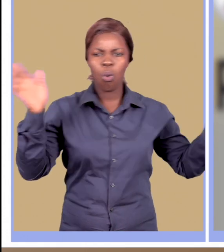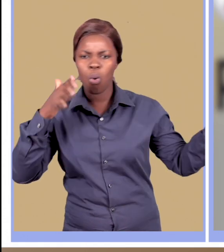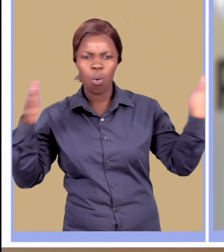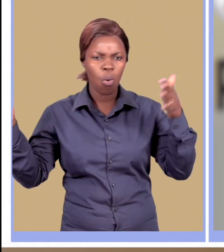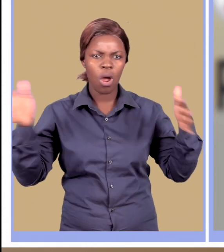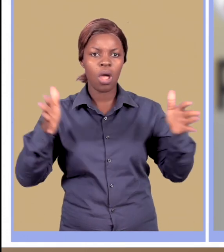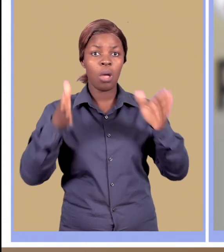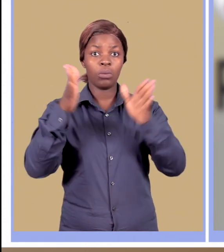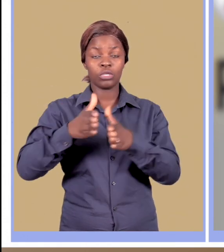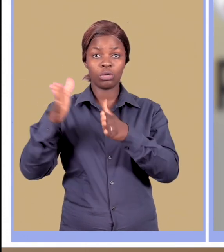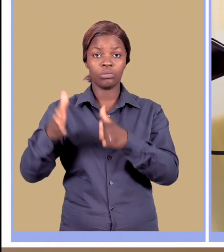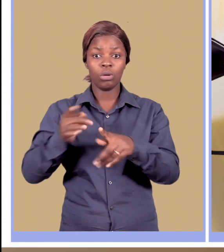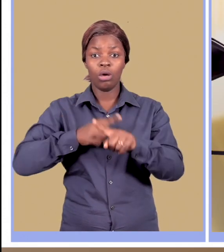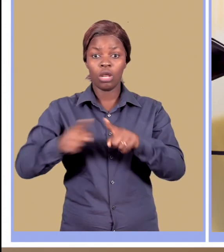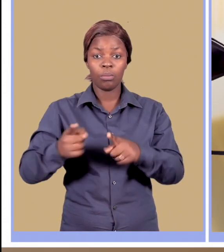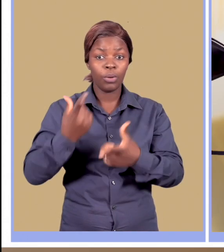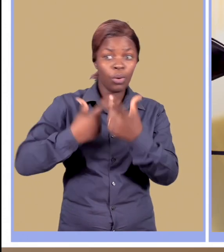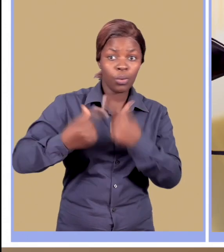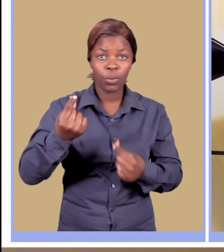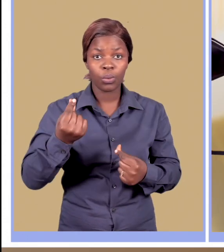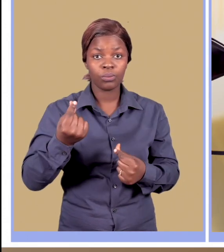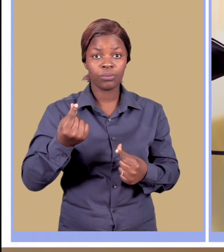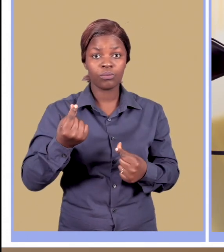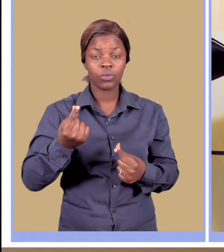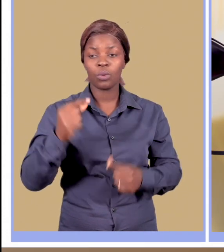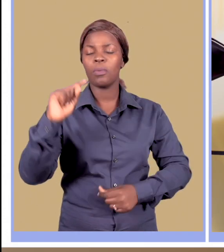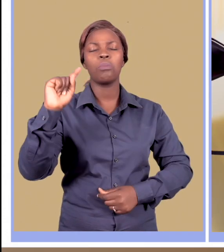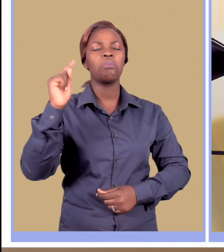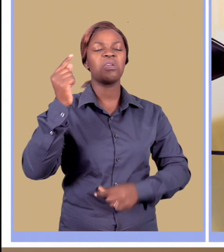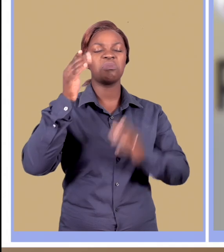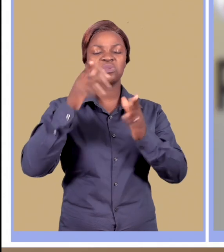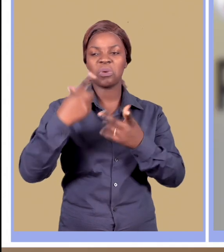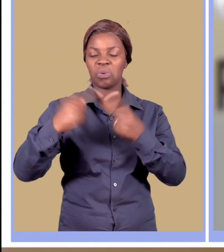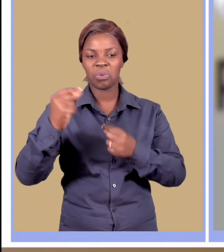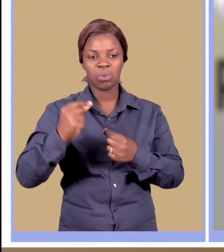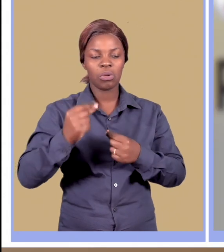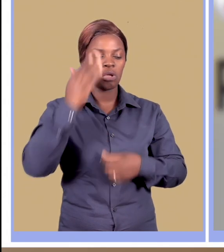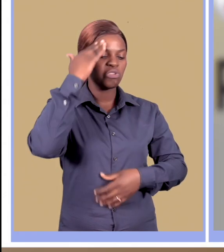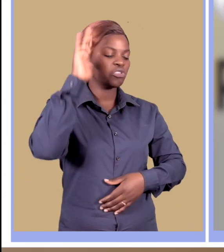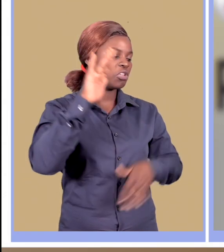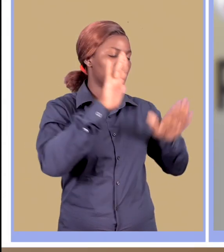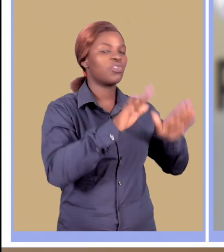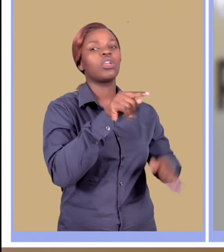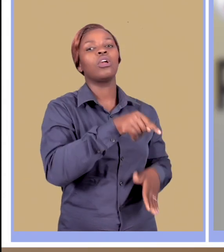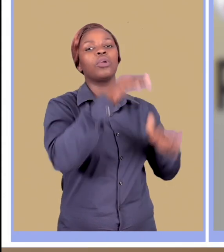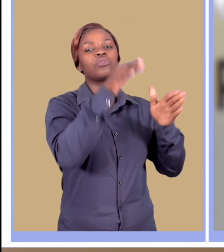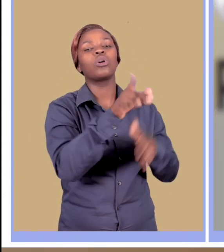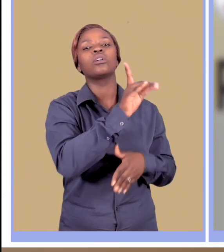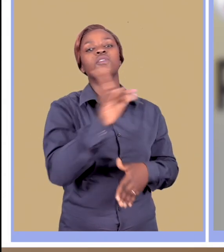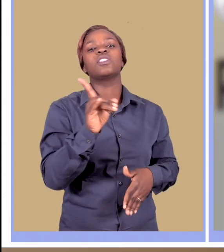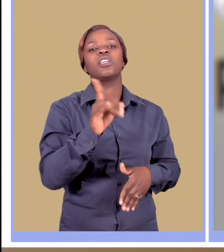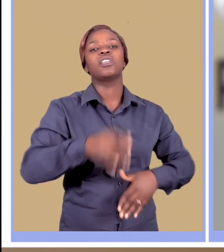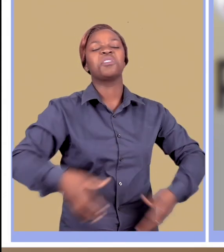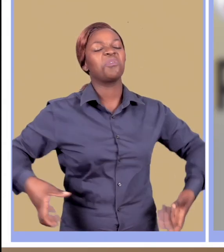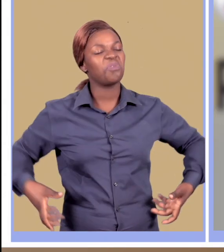as pessoas que conseguem correr são os primeiros que saem do local e esquecem assim,